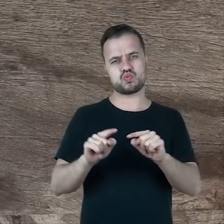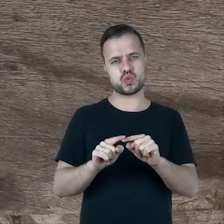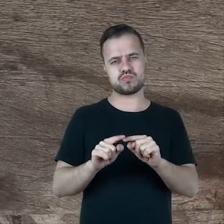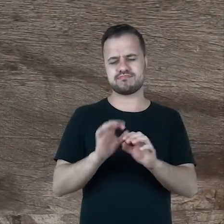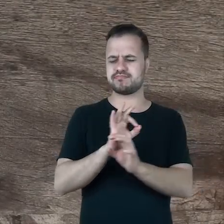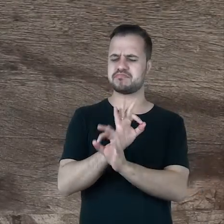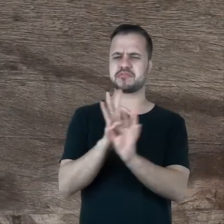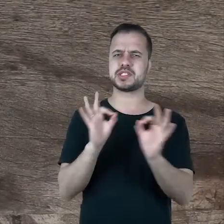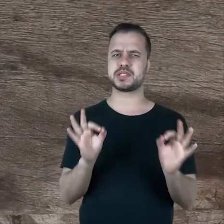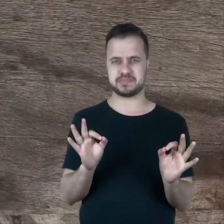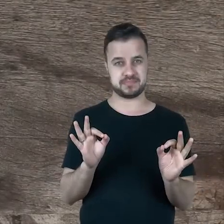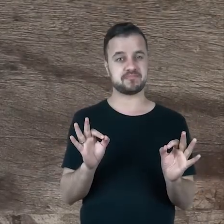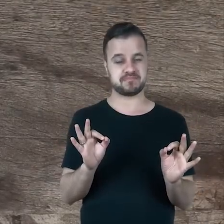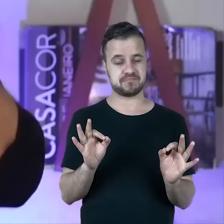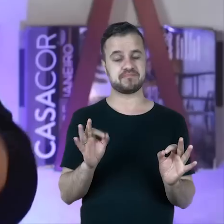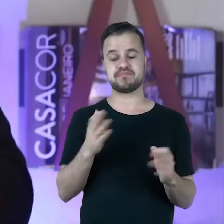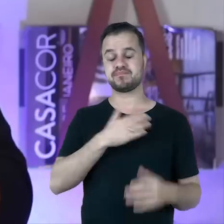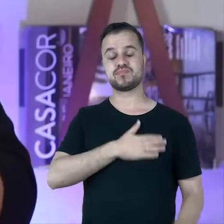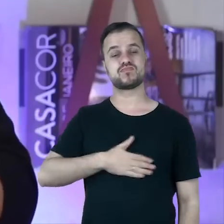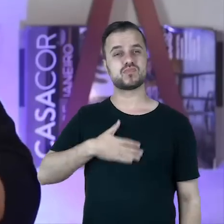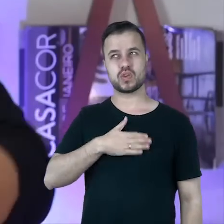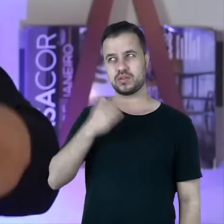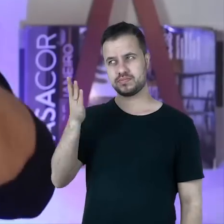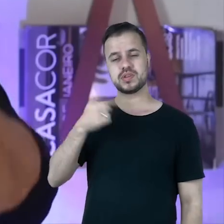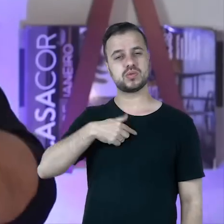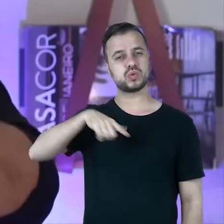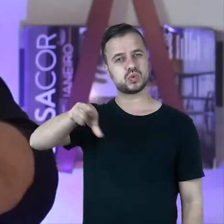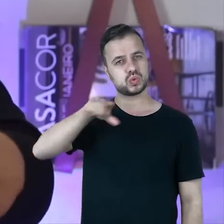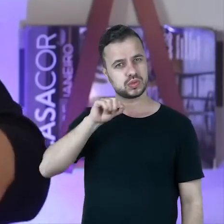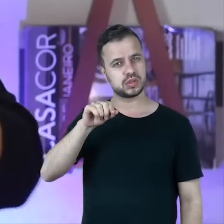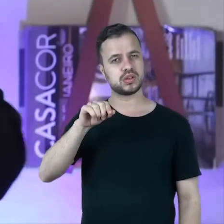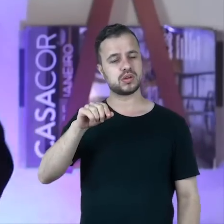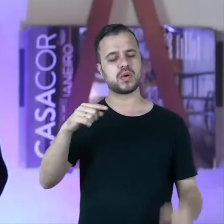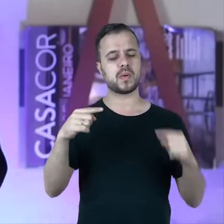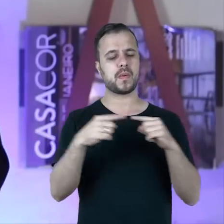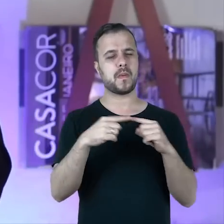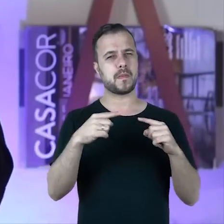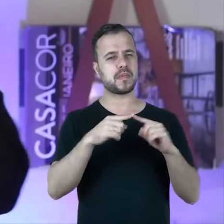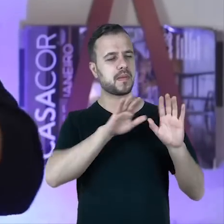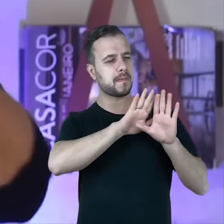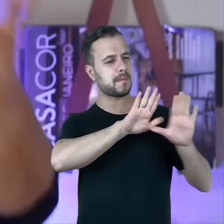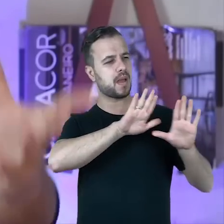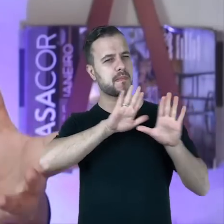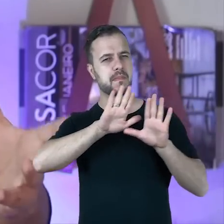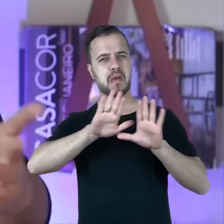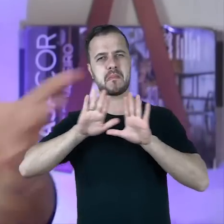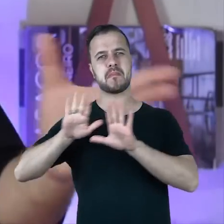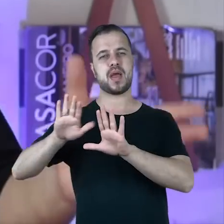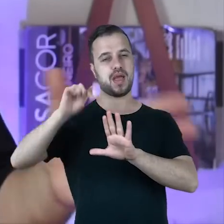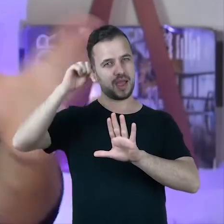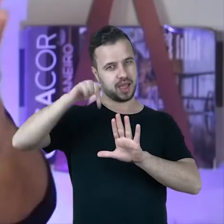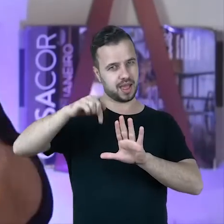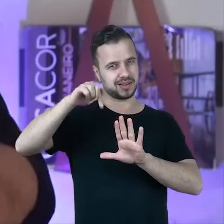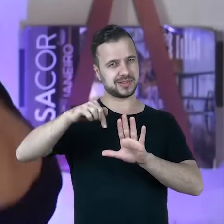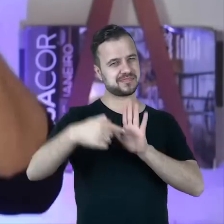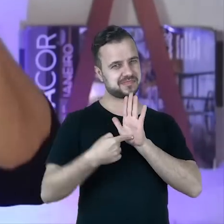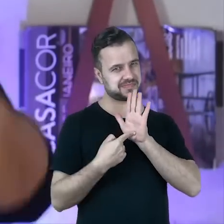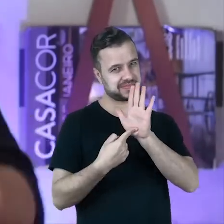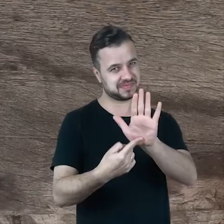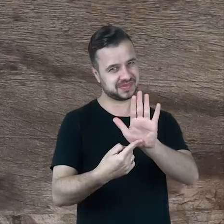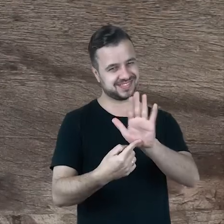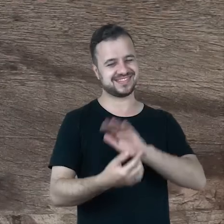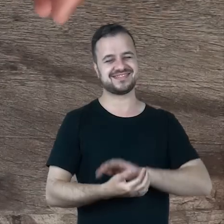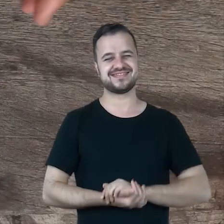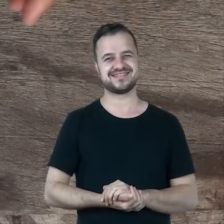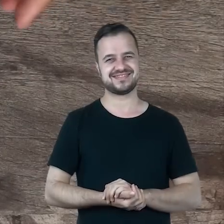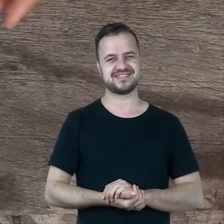detalhes minimalistas. Eu escolhi exatamente esse relógio porque ele combina com o estilo de decoração e com as paredes que eu tenho nos ambientes que eu vou mostrar